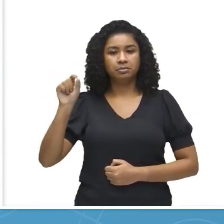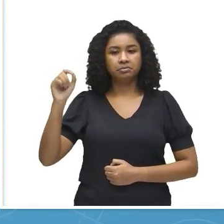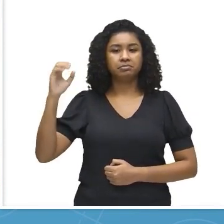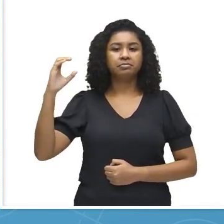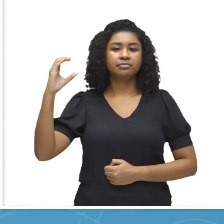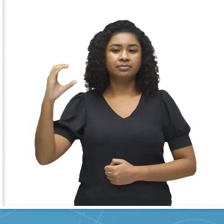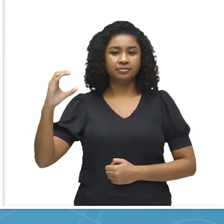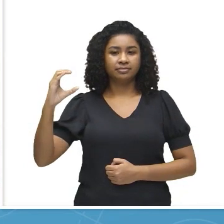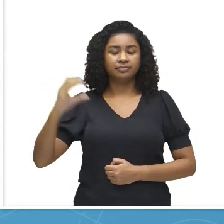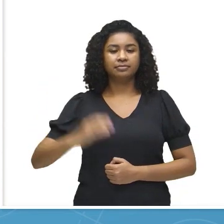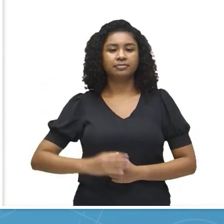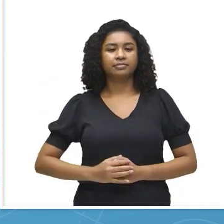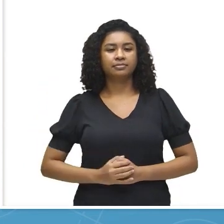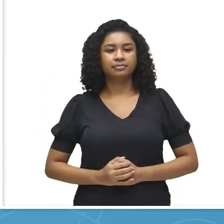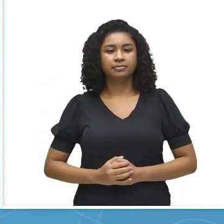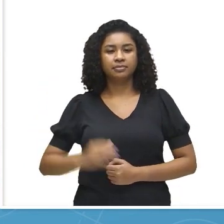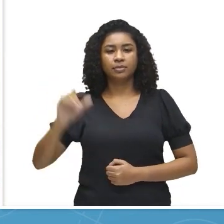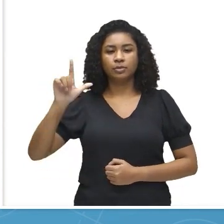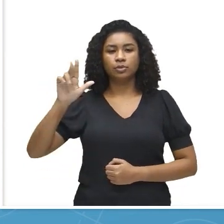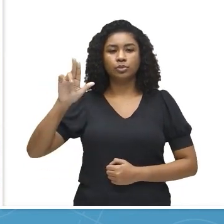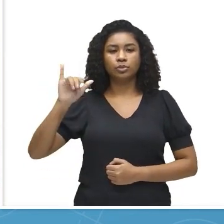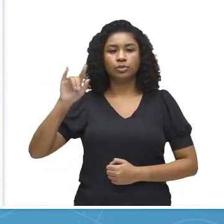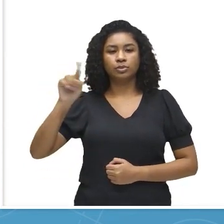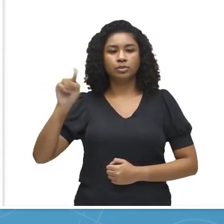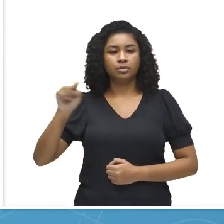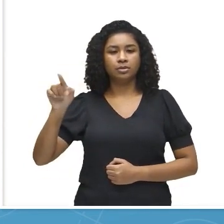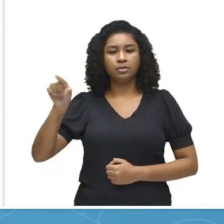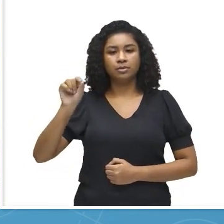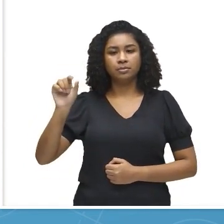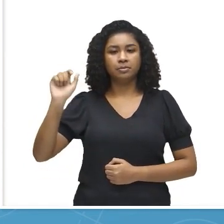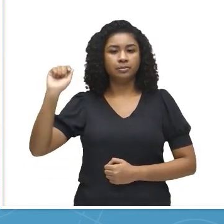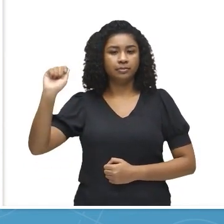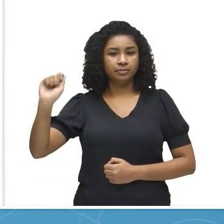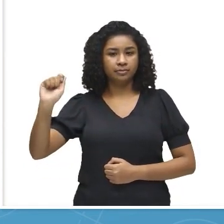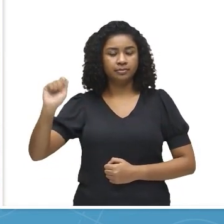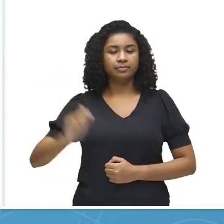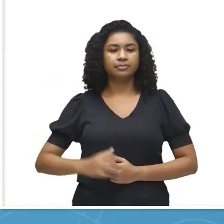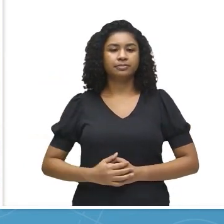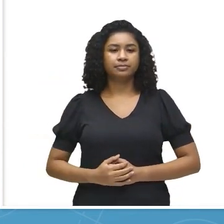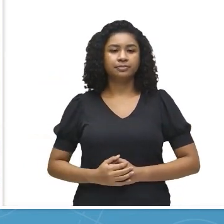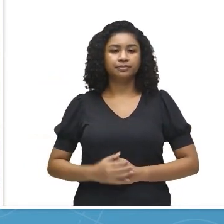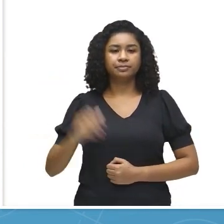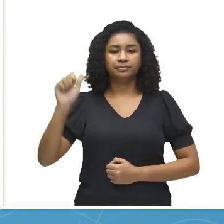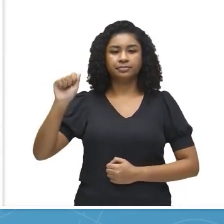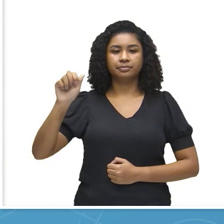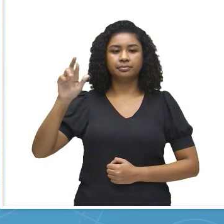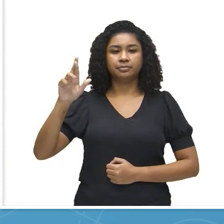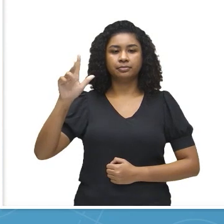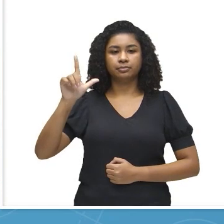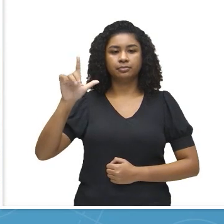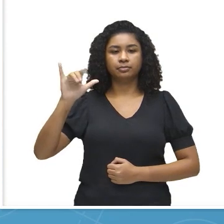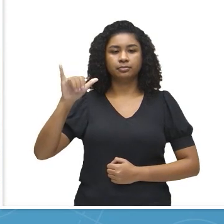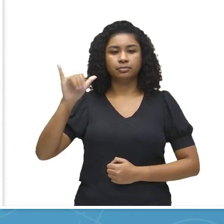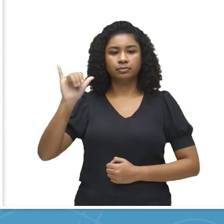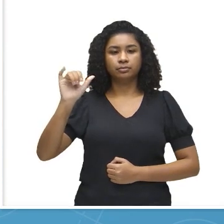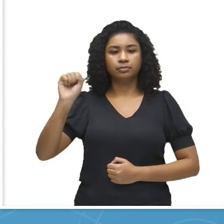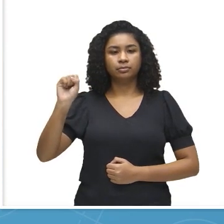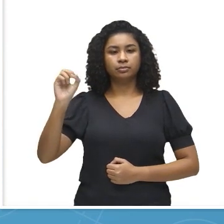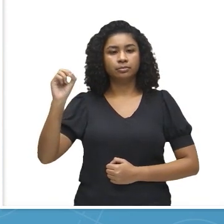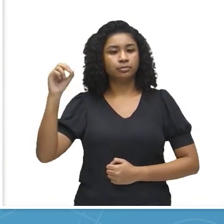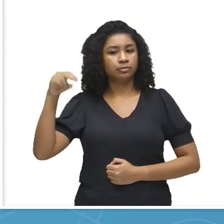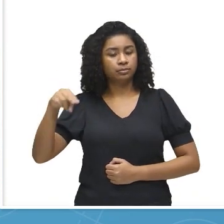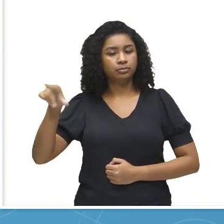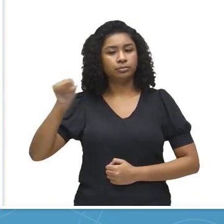a alternativa C. O Luiz Felipe enviou para a gente a alternativa A. O Argson Batista, mais uma vez o Argson